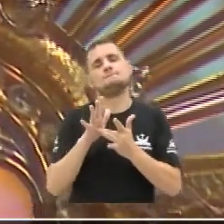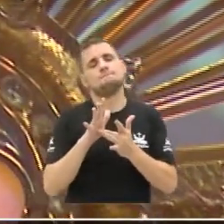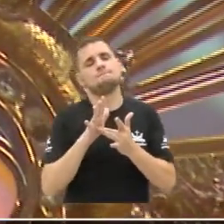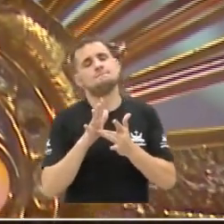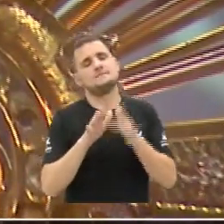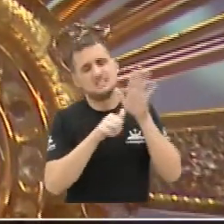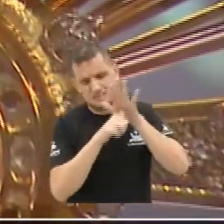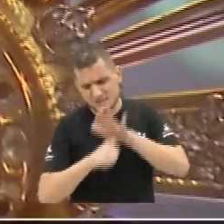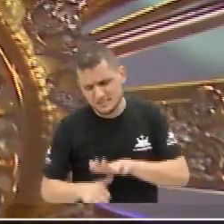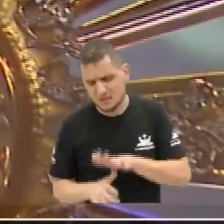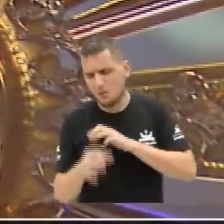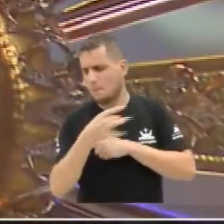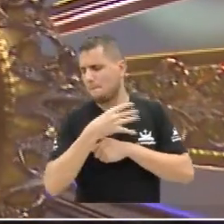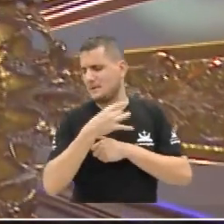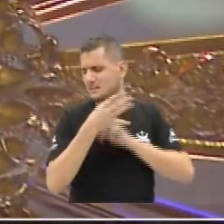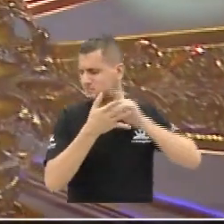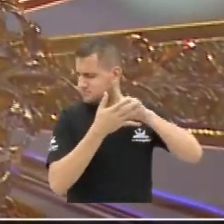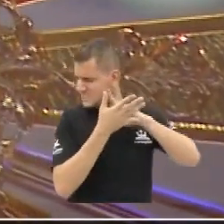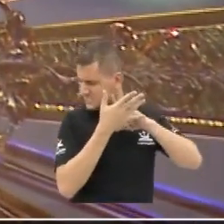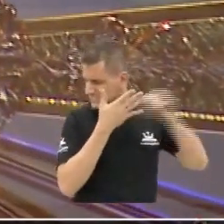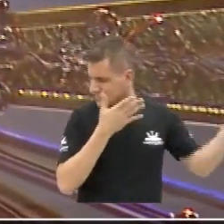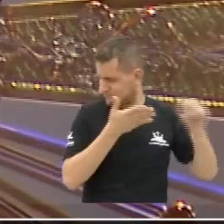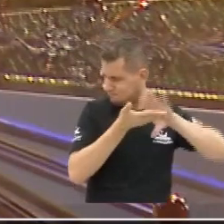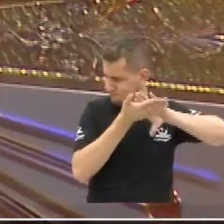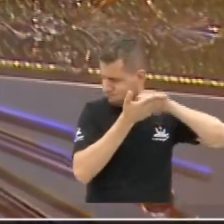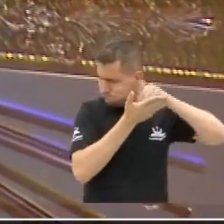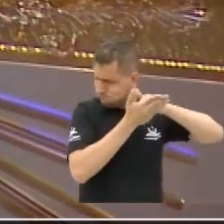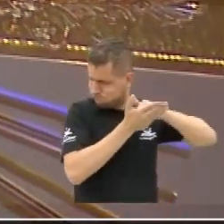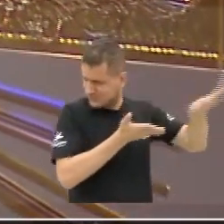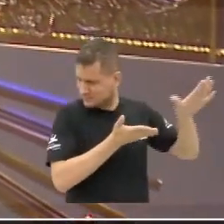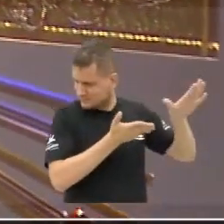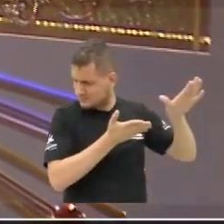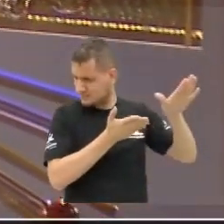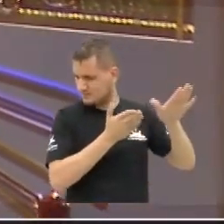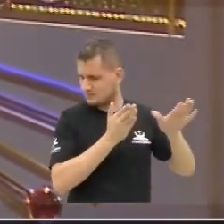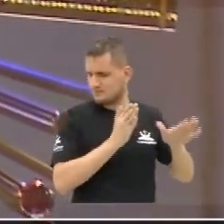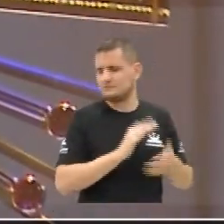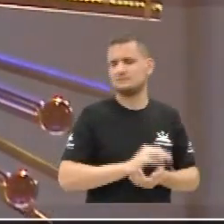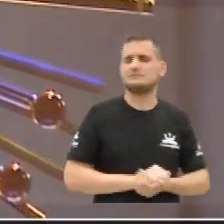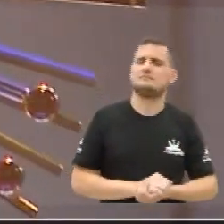tendes medo. Porque tendes